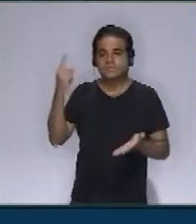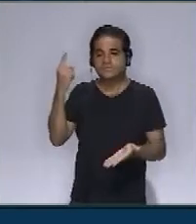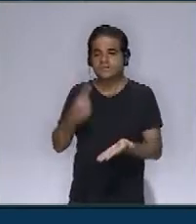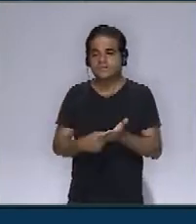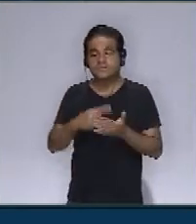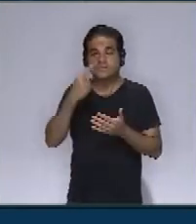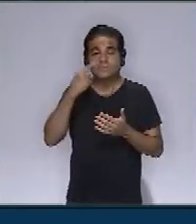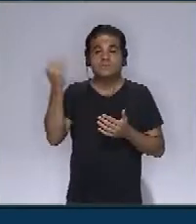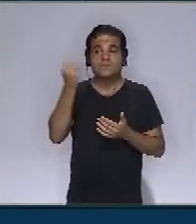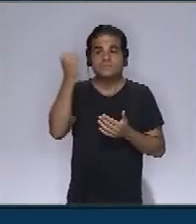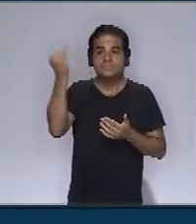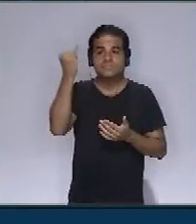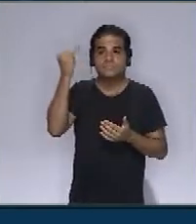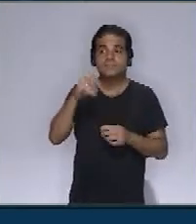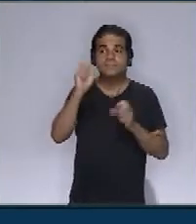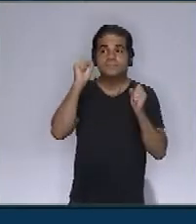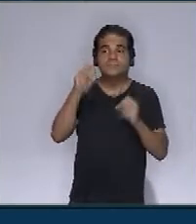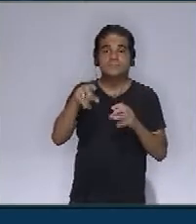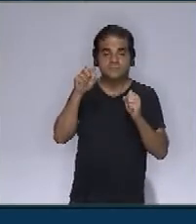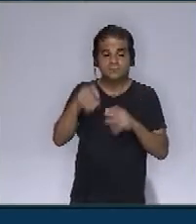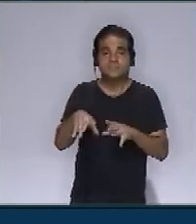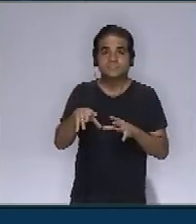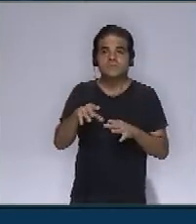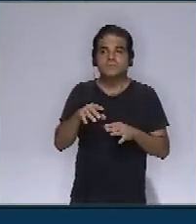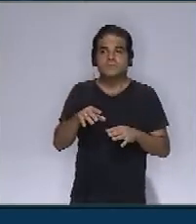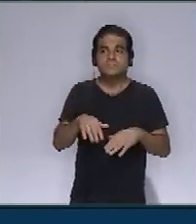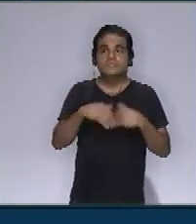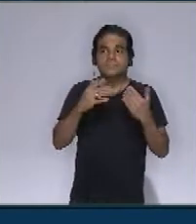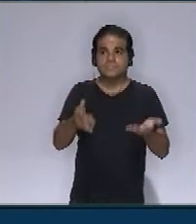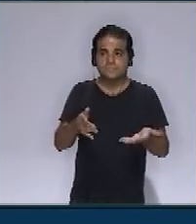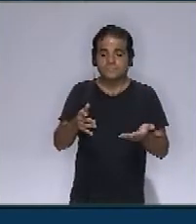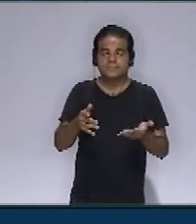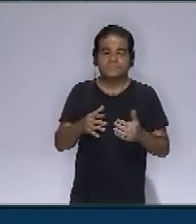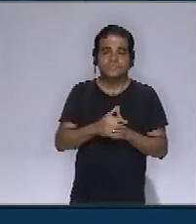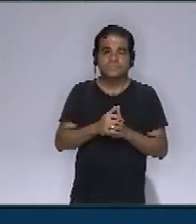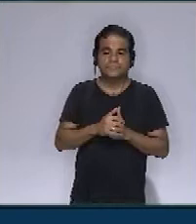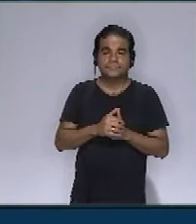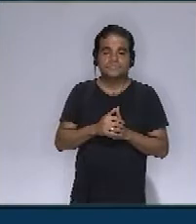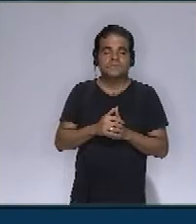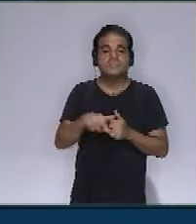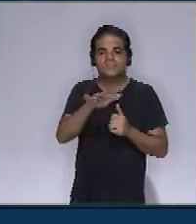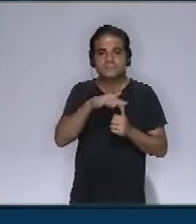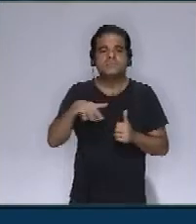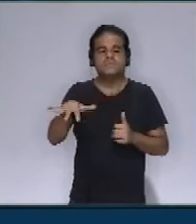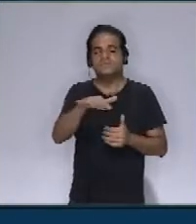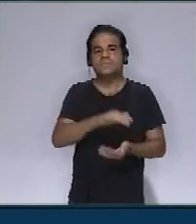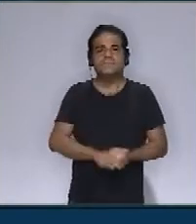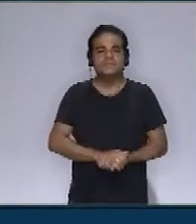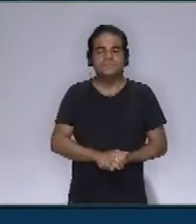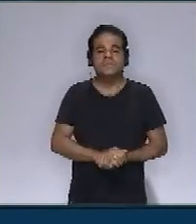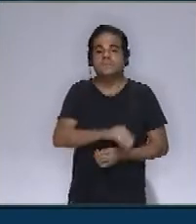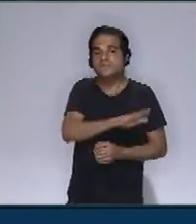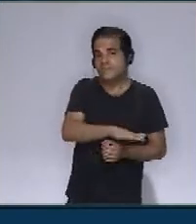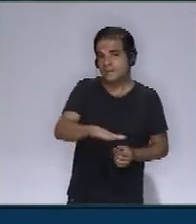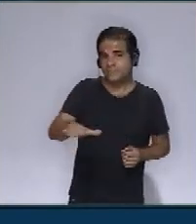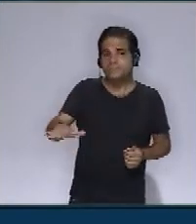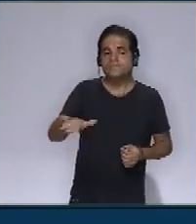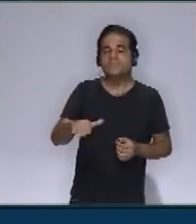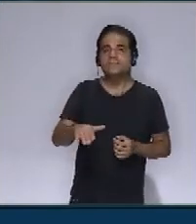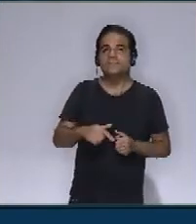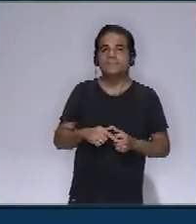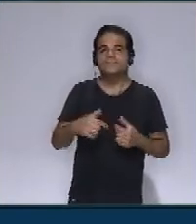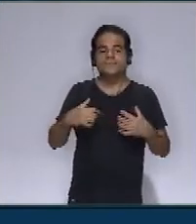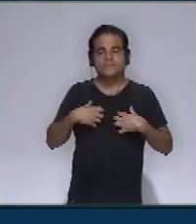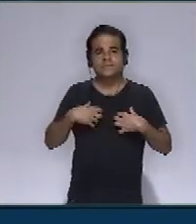a importância da educação infantil. Esses primeiros 1000 dias de uma criança é a janela